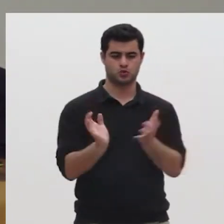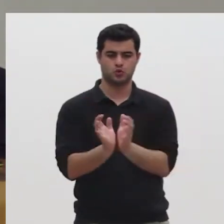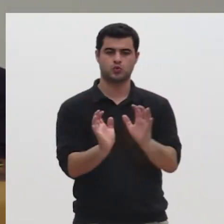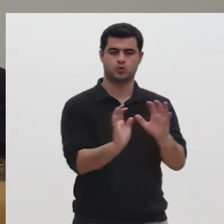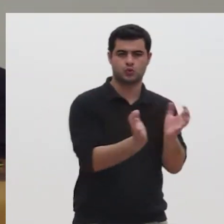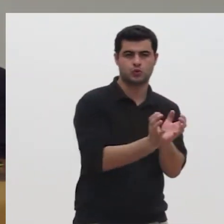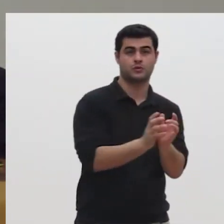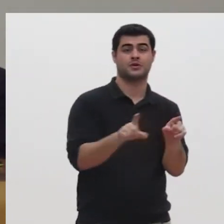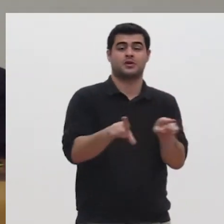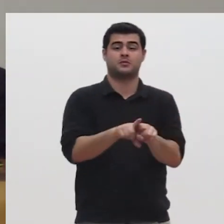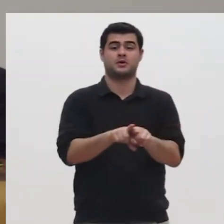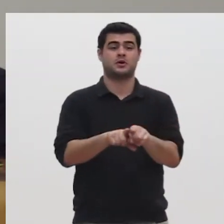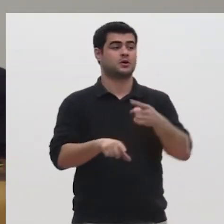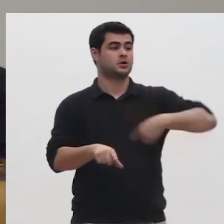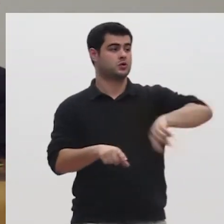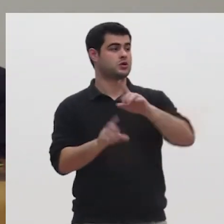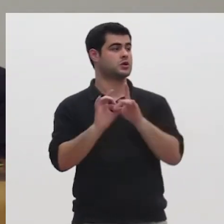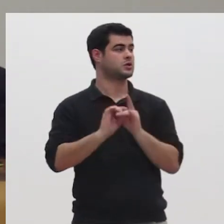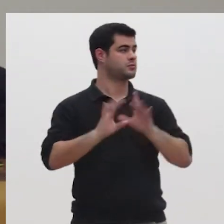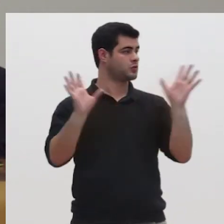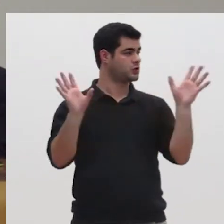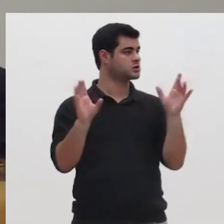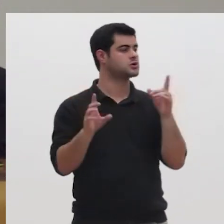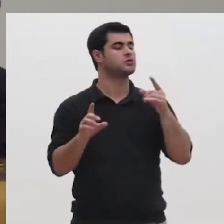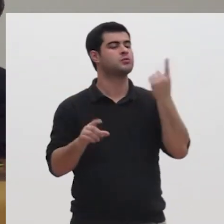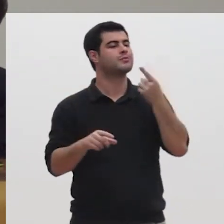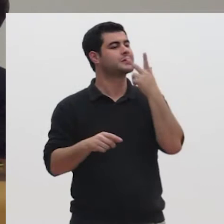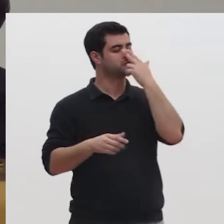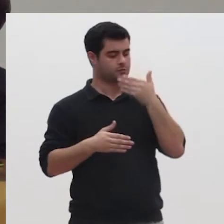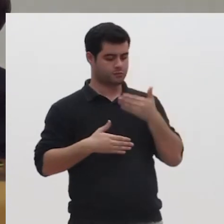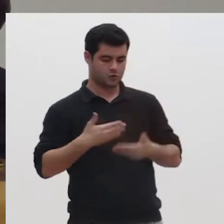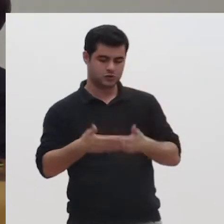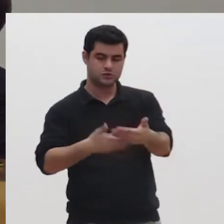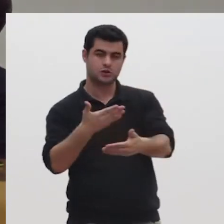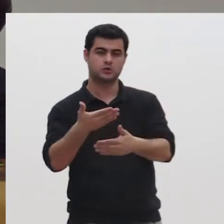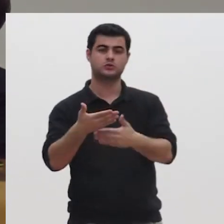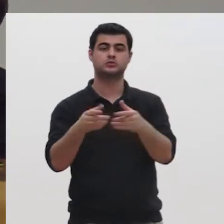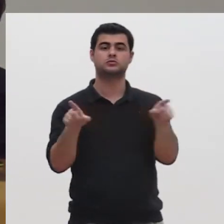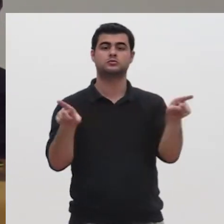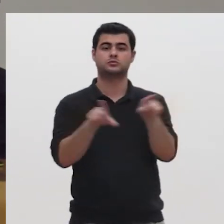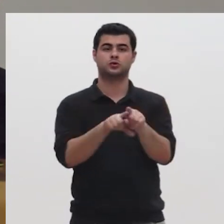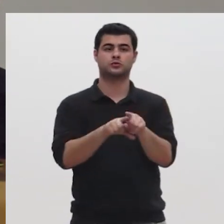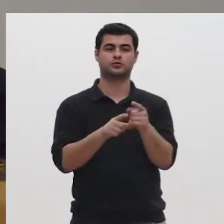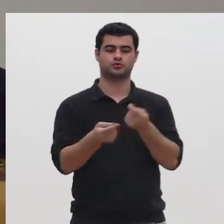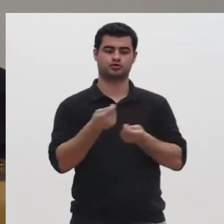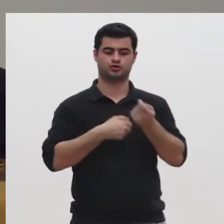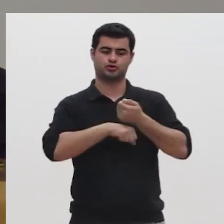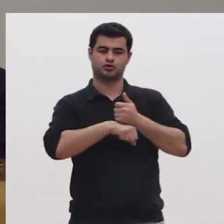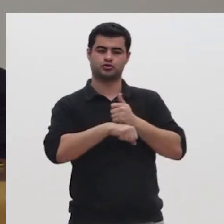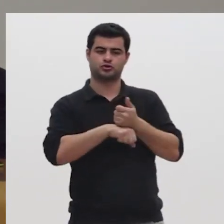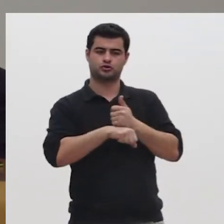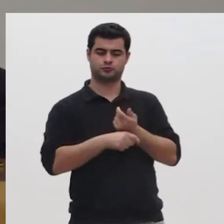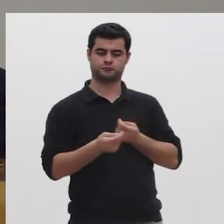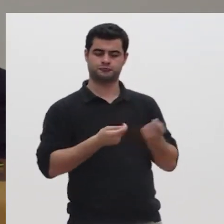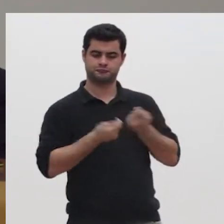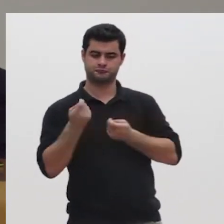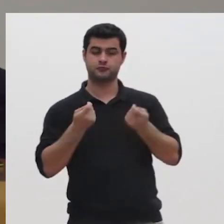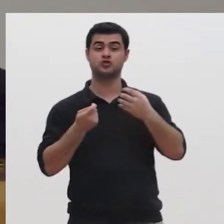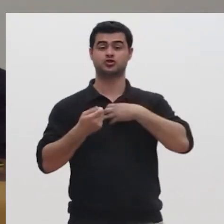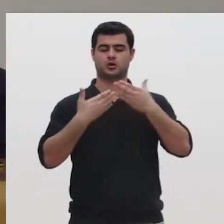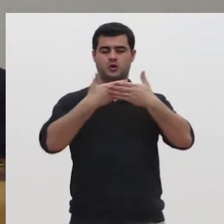da plataforma Democracy, um processo de construção do programa de gestão de forma